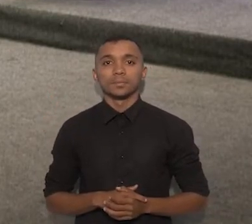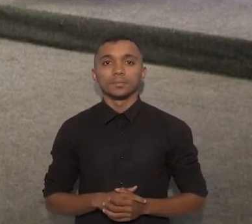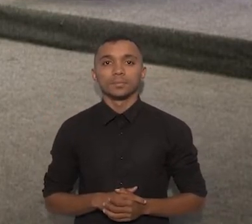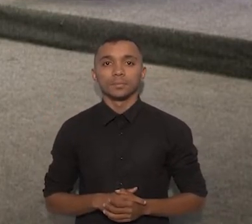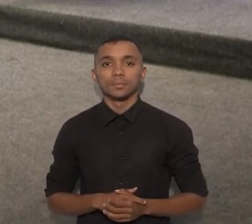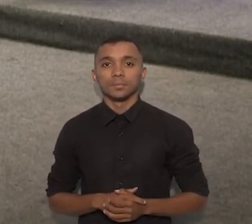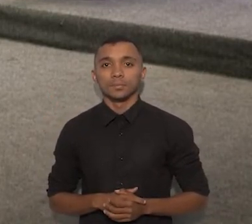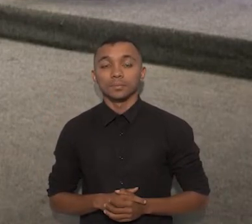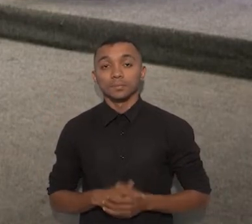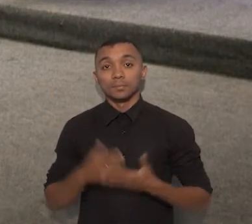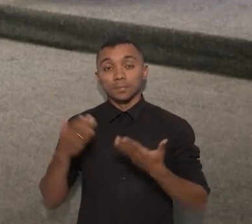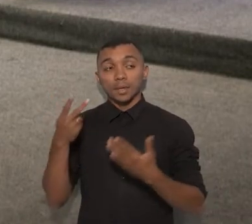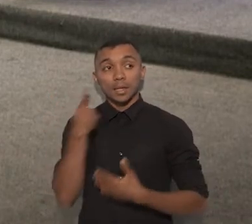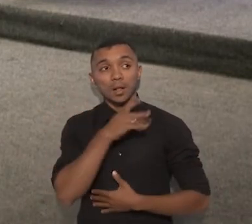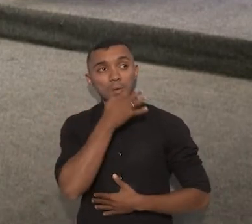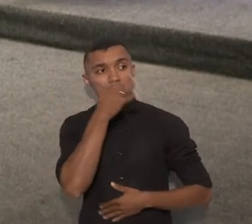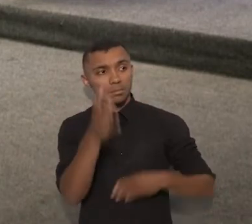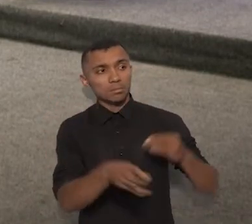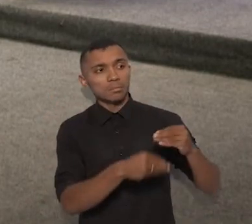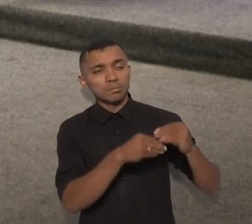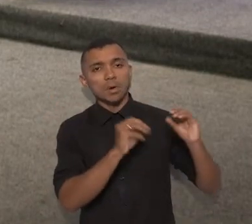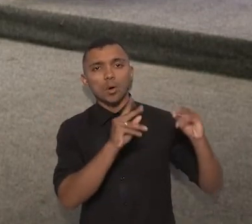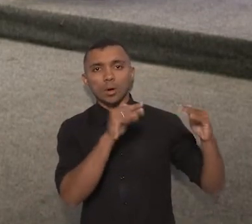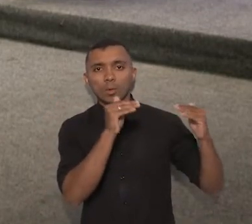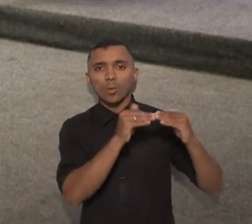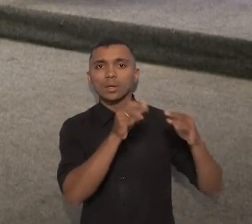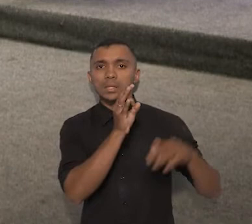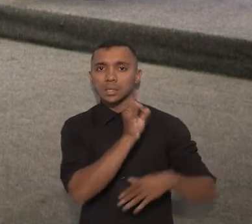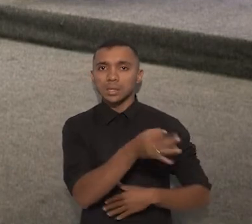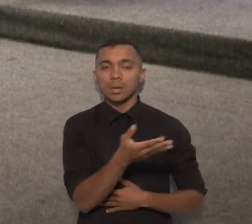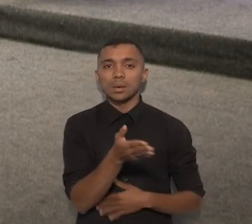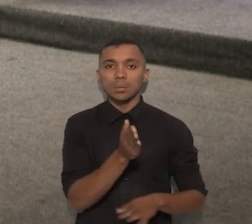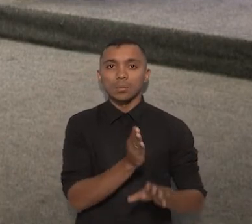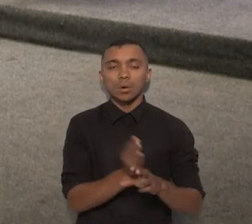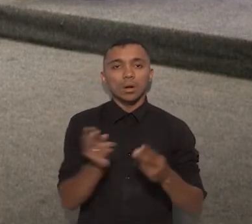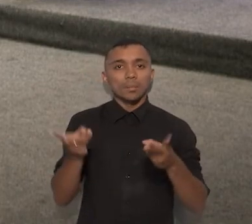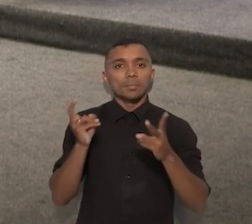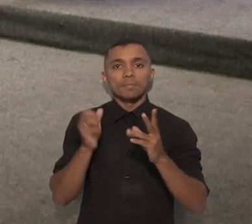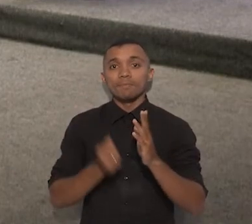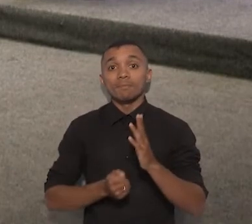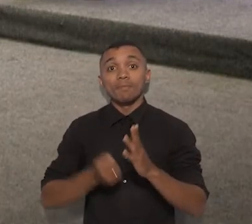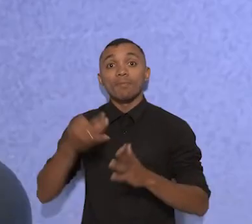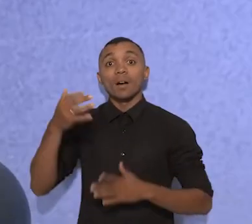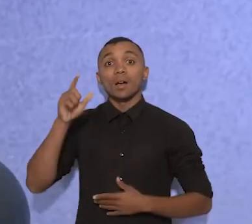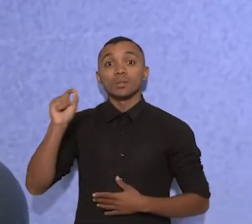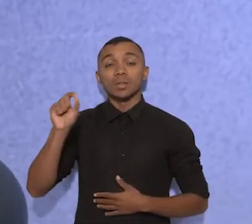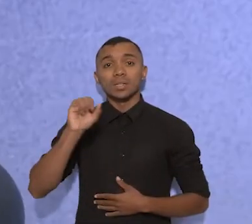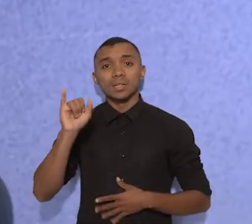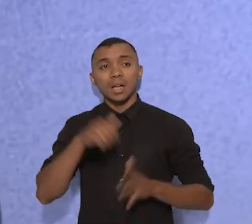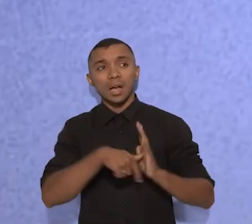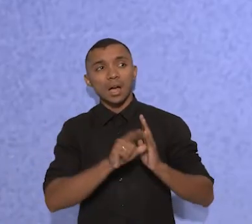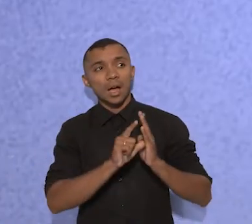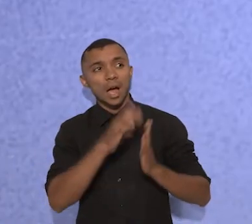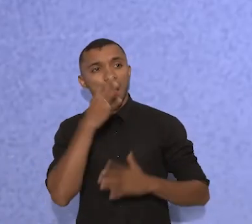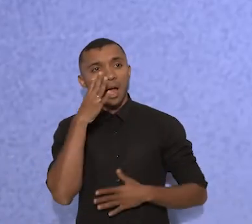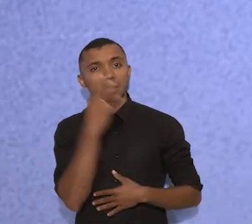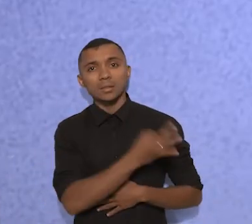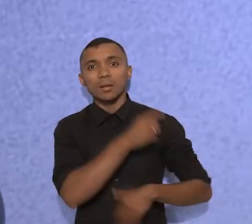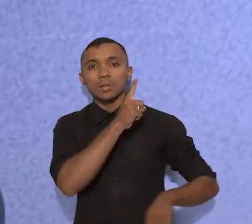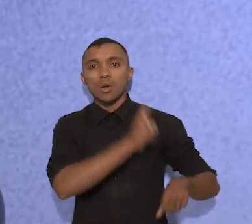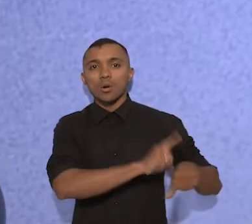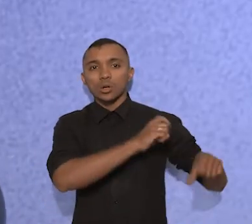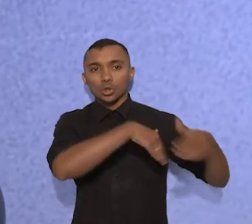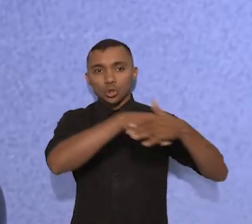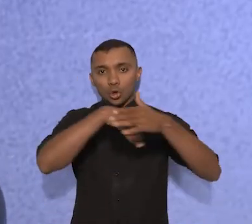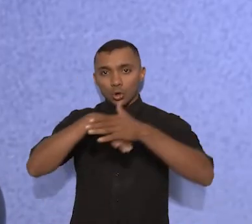colocação do PC, ela é precisa, perfeita, porque você vê muitas vezes, se você se concentrar nos jogos do Fortaleza, quando o